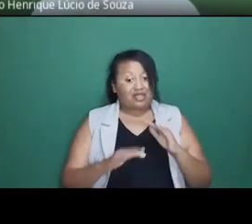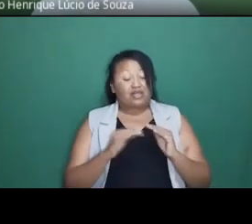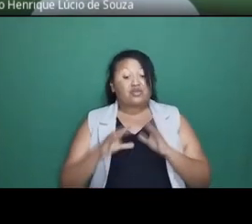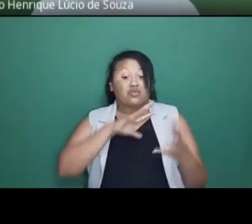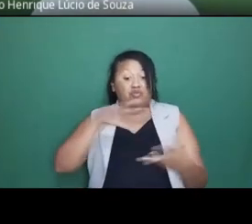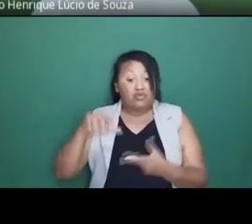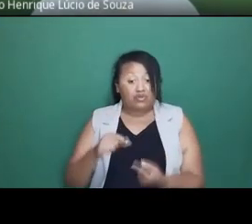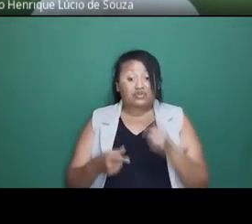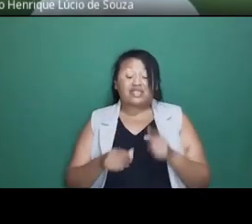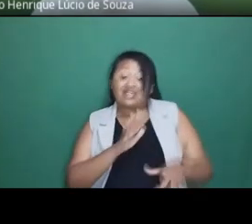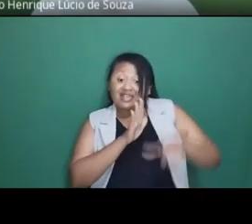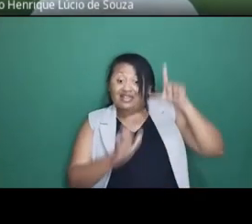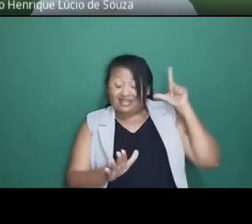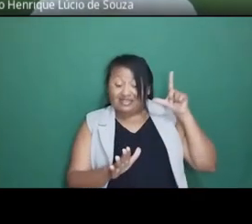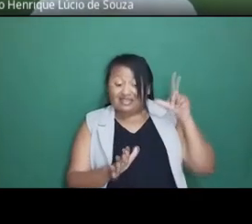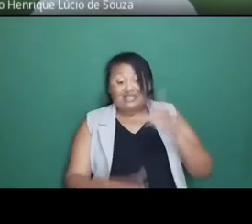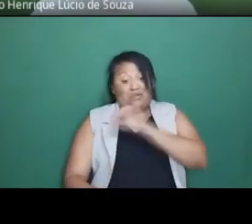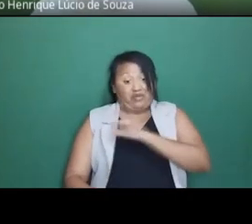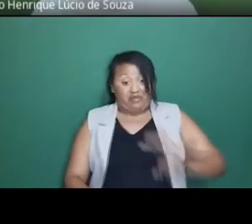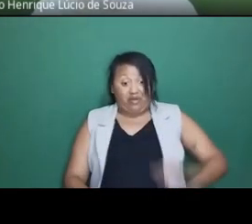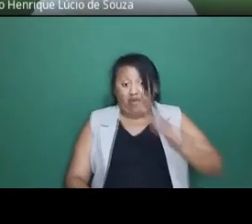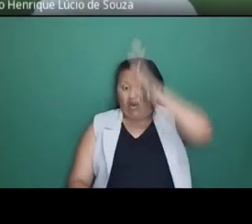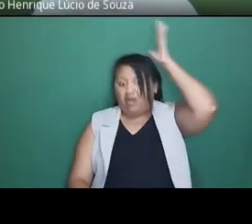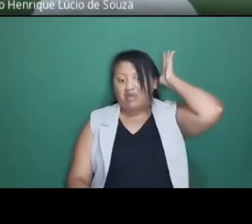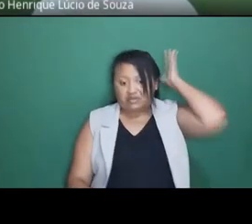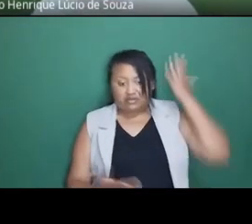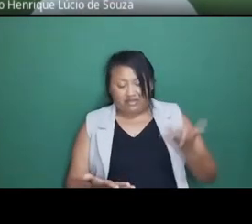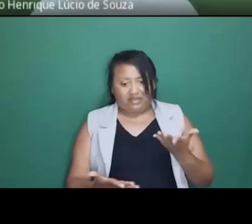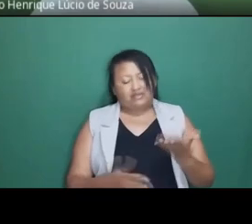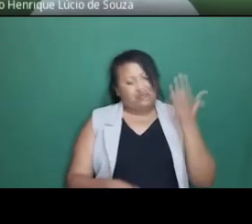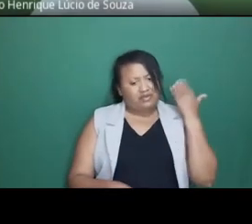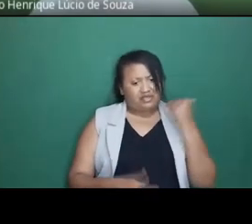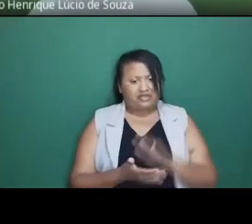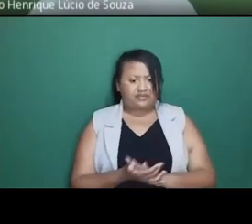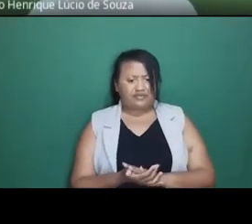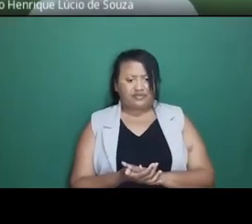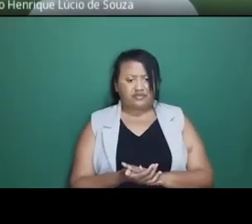era exercida pelo Império Romano Na época na antiguidade